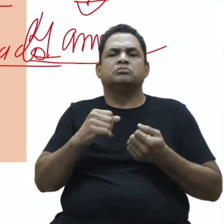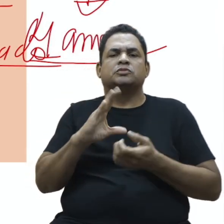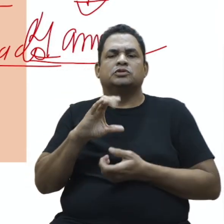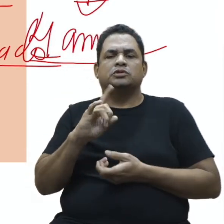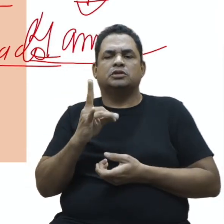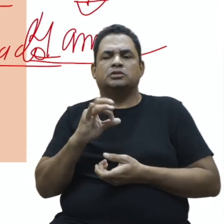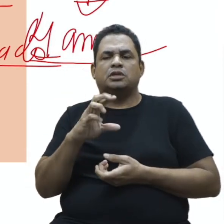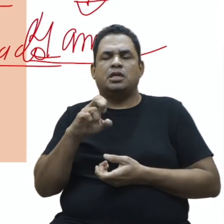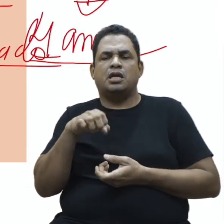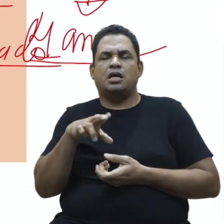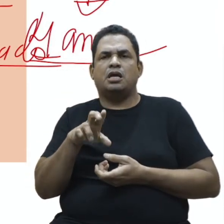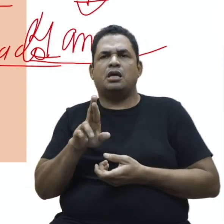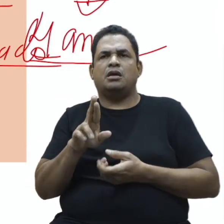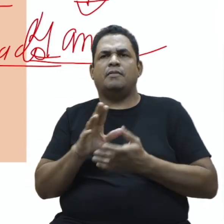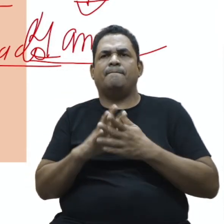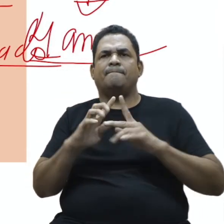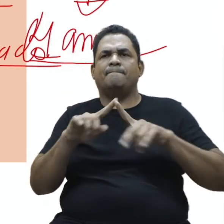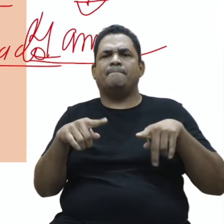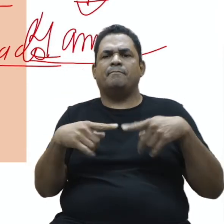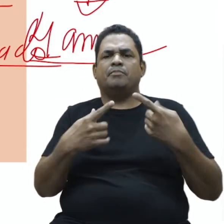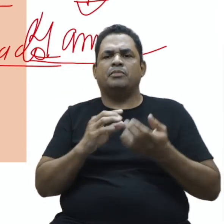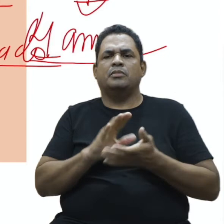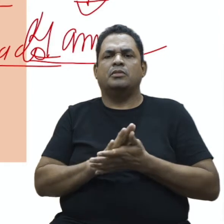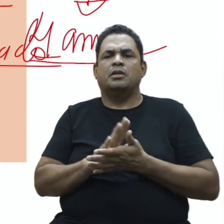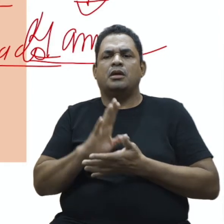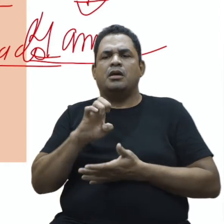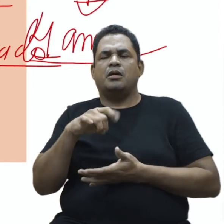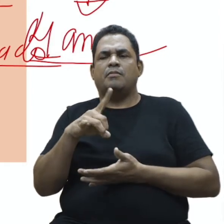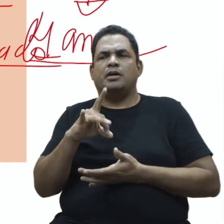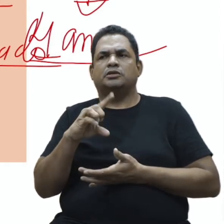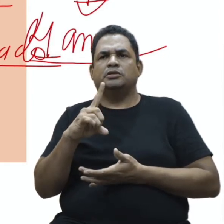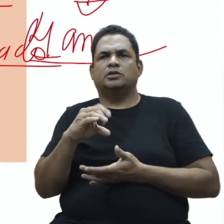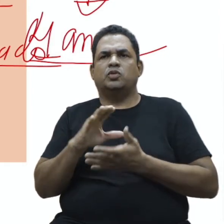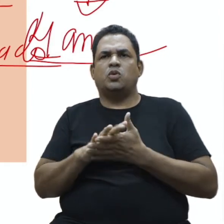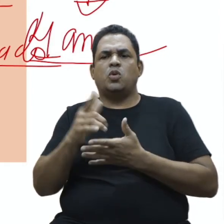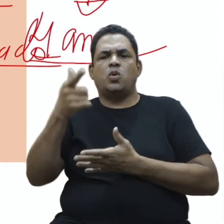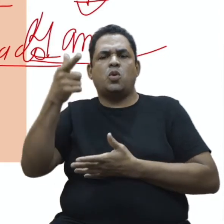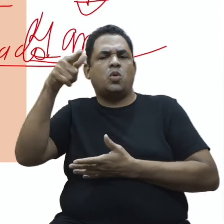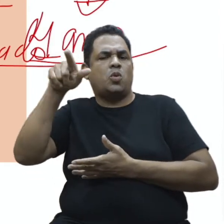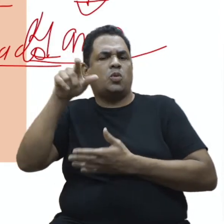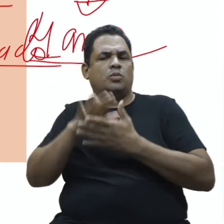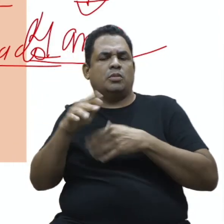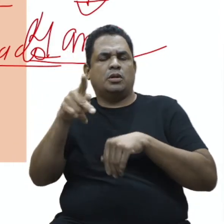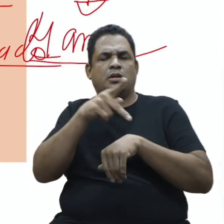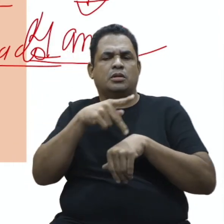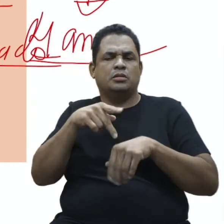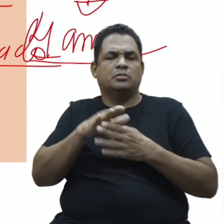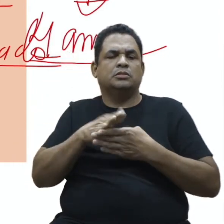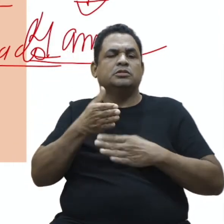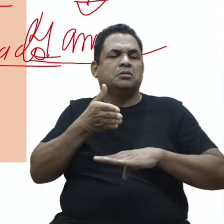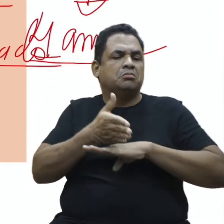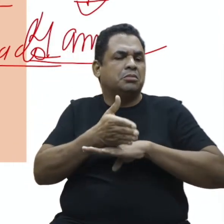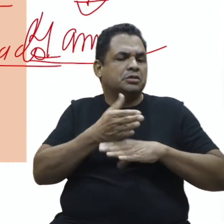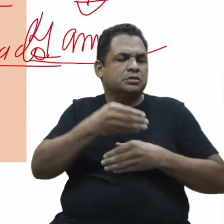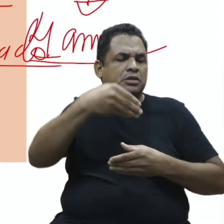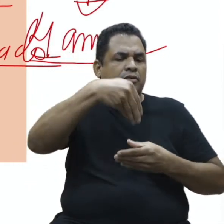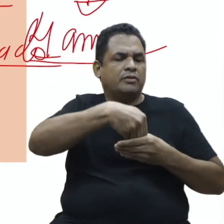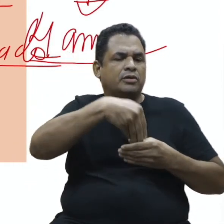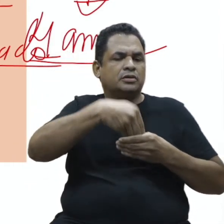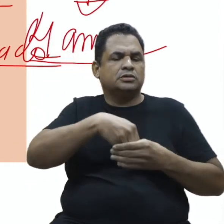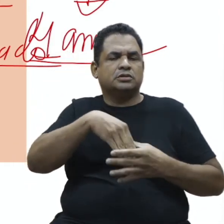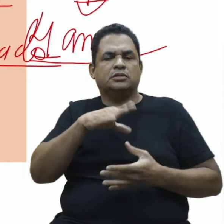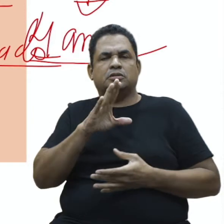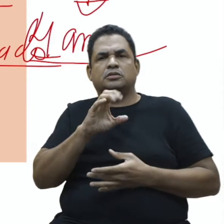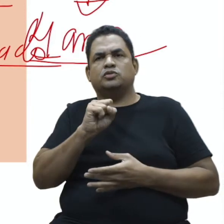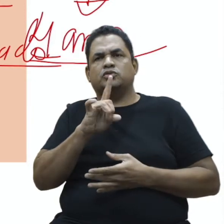Pode, mas um embaixador de determinado país tem que passar pela votação do Senado para ser